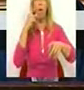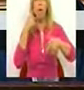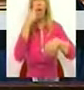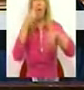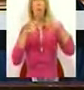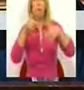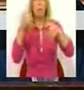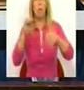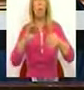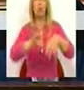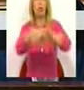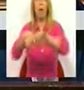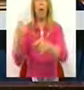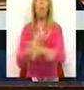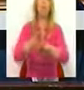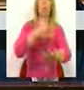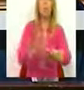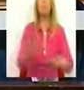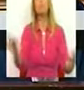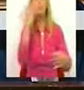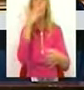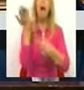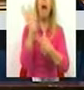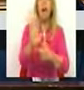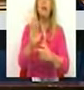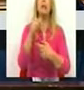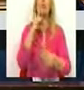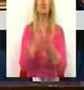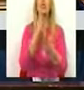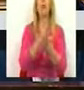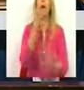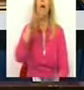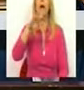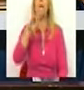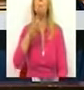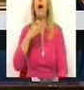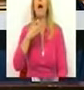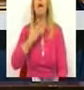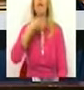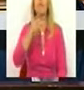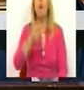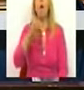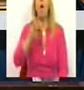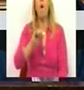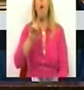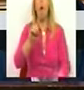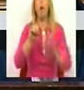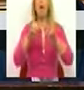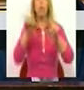quiserem exemplos, olhem para a escola secundária da Ramada em Odivelas. Perguntas número